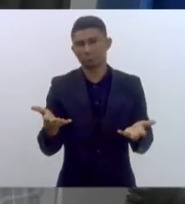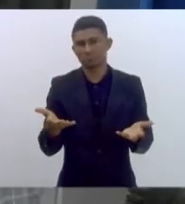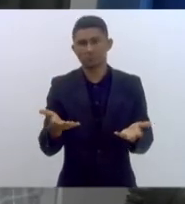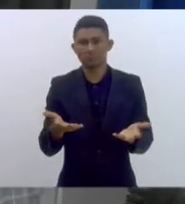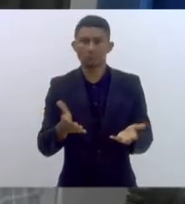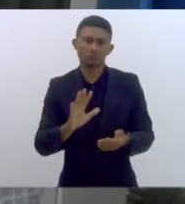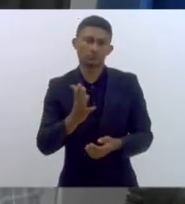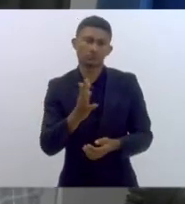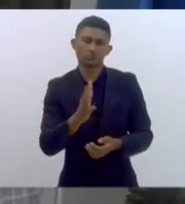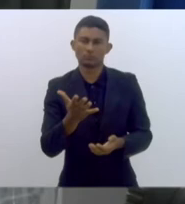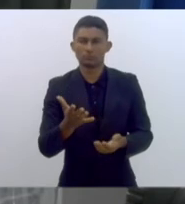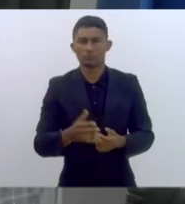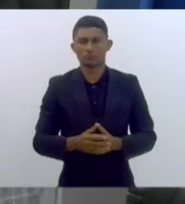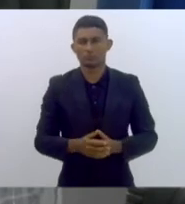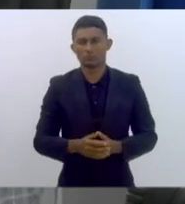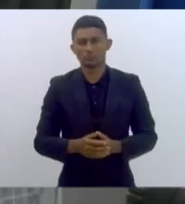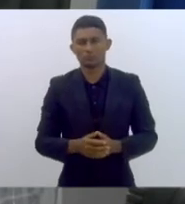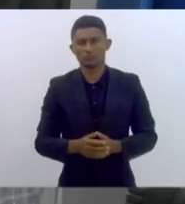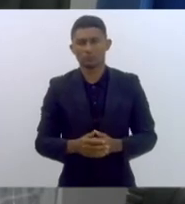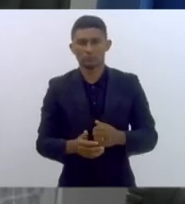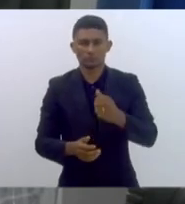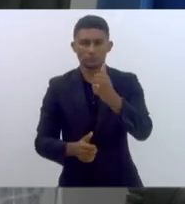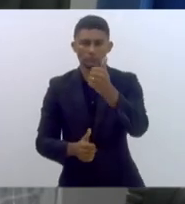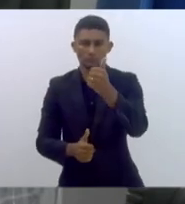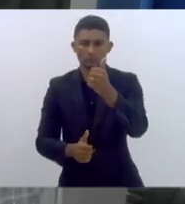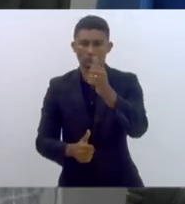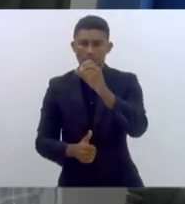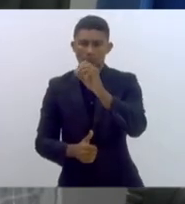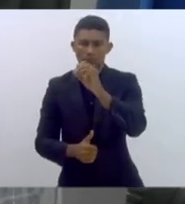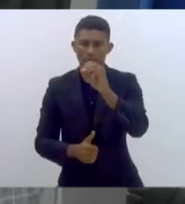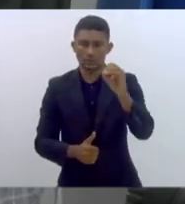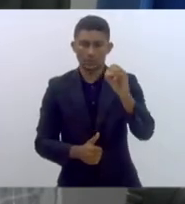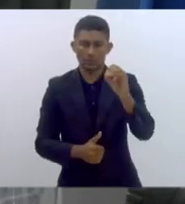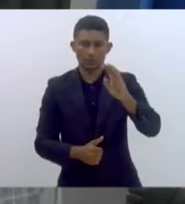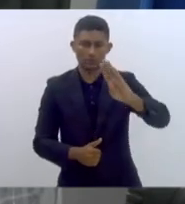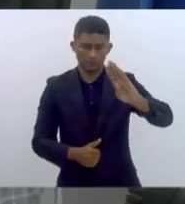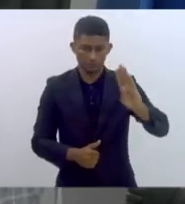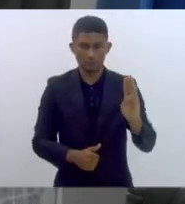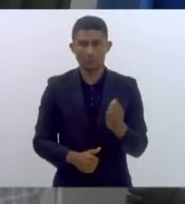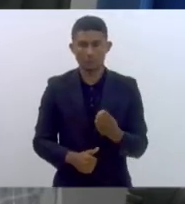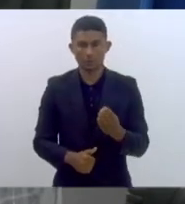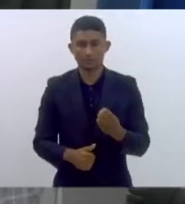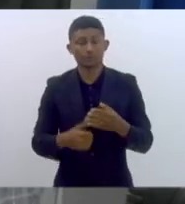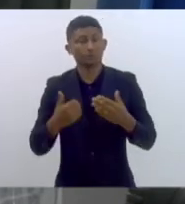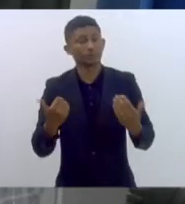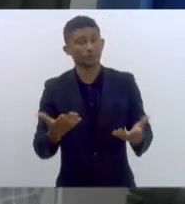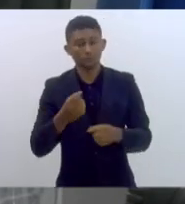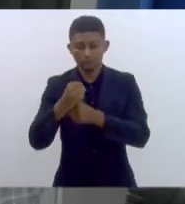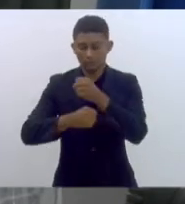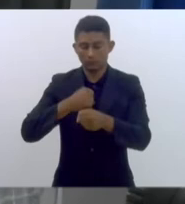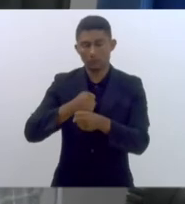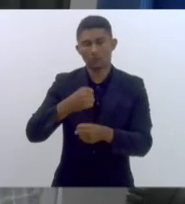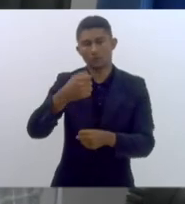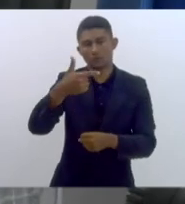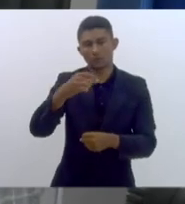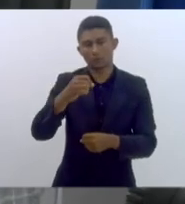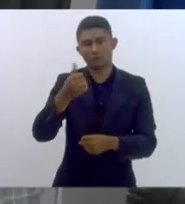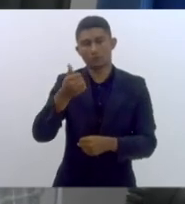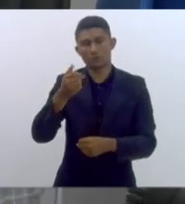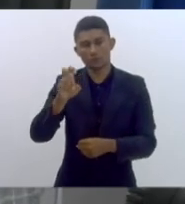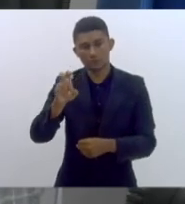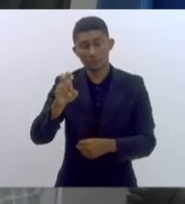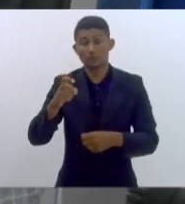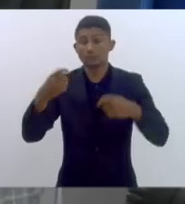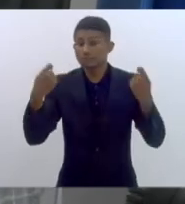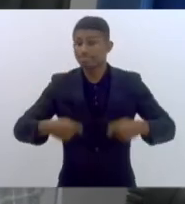na ordem de uns 100 bilhões. Né? Então, já em 2025, a gente teria que desembolsar 10